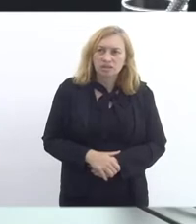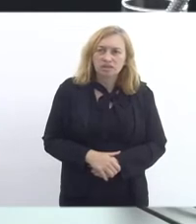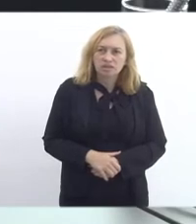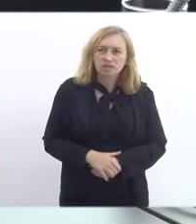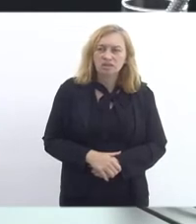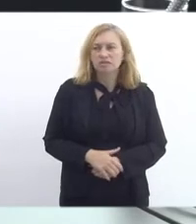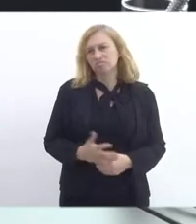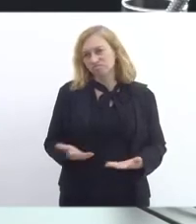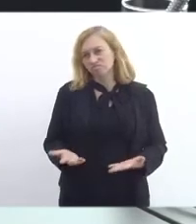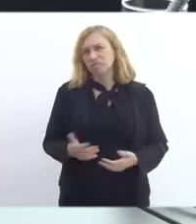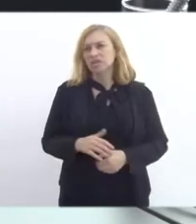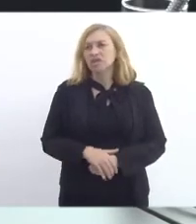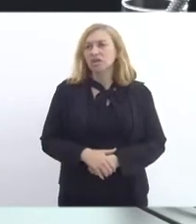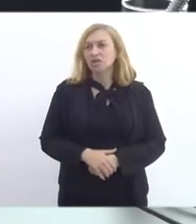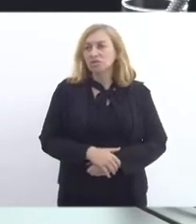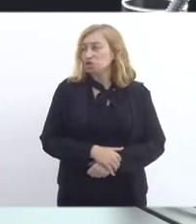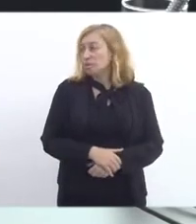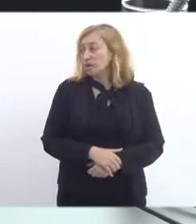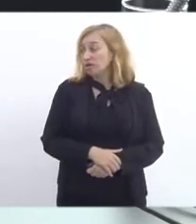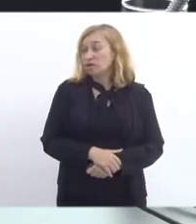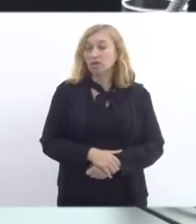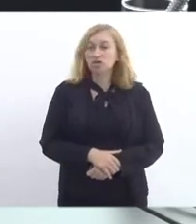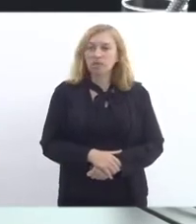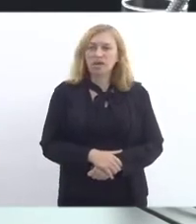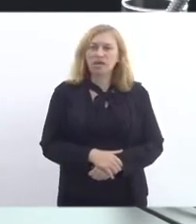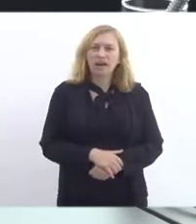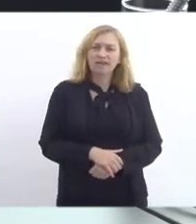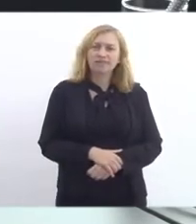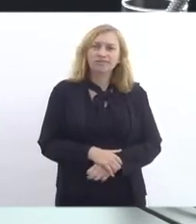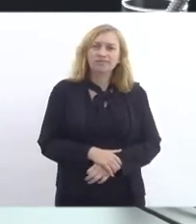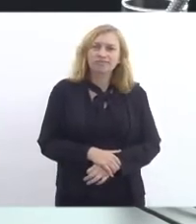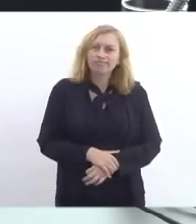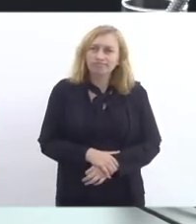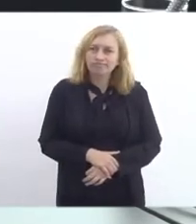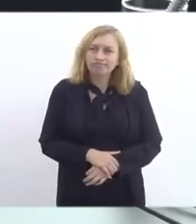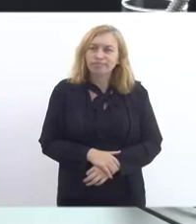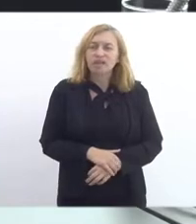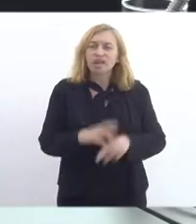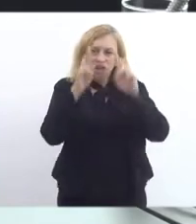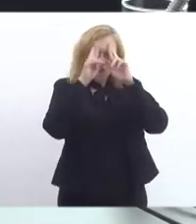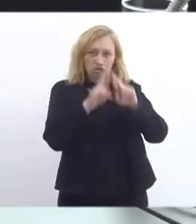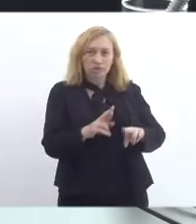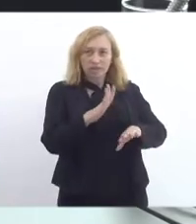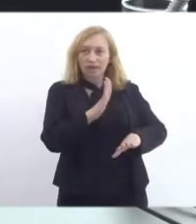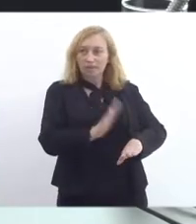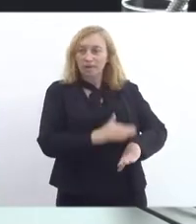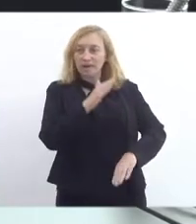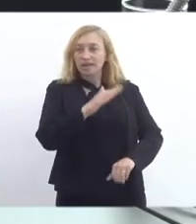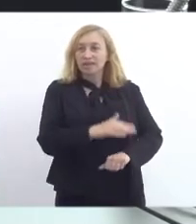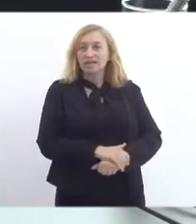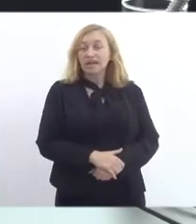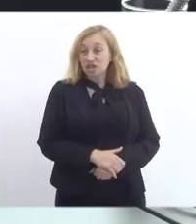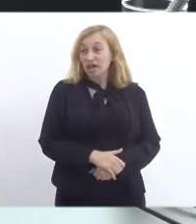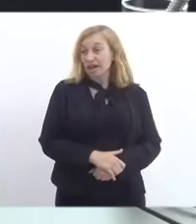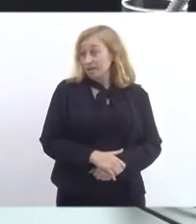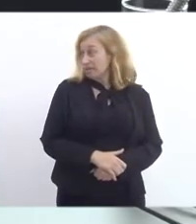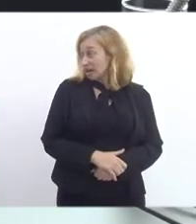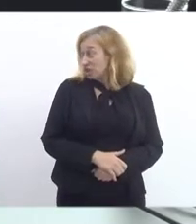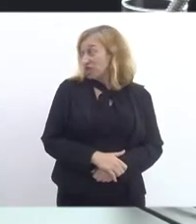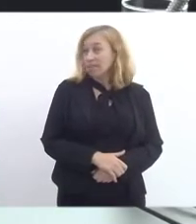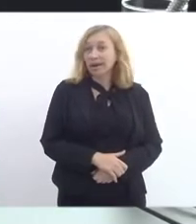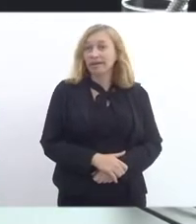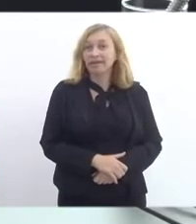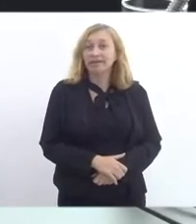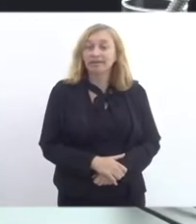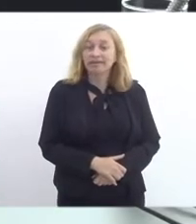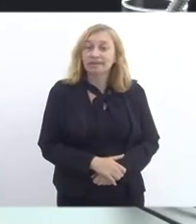ápice da carreira. Eu estou querendo respeitar mais o vernáculo